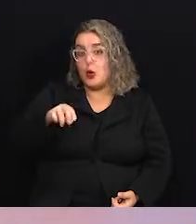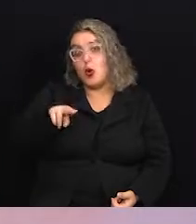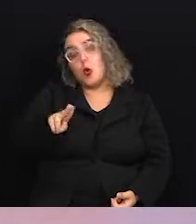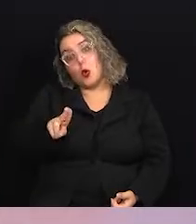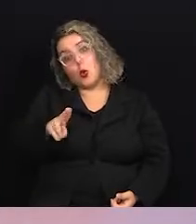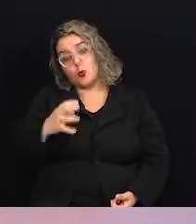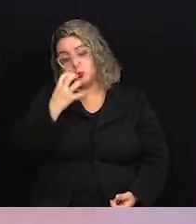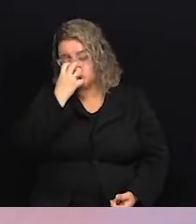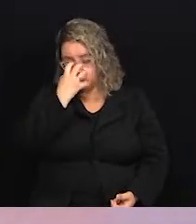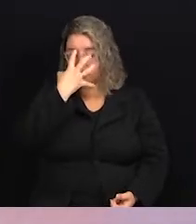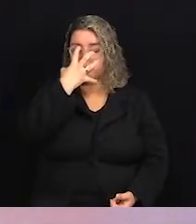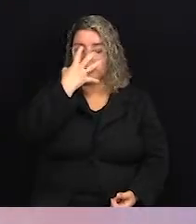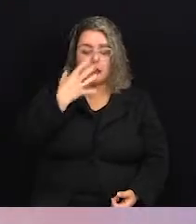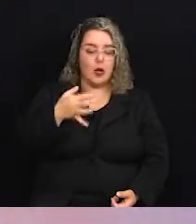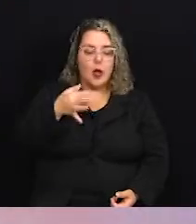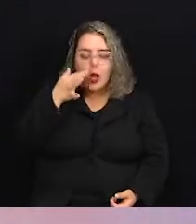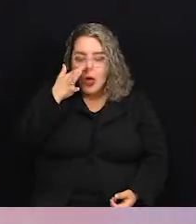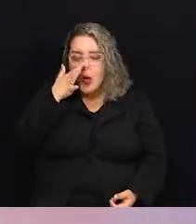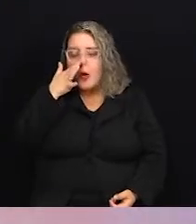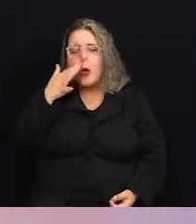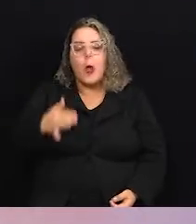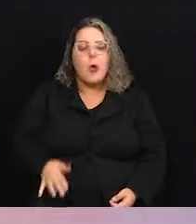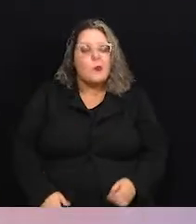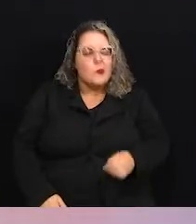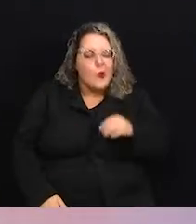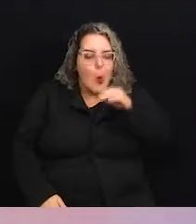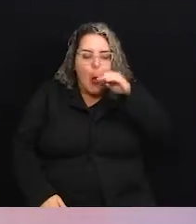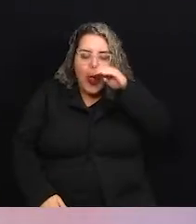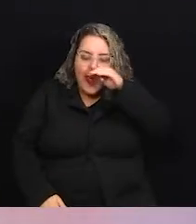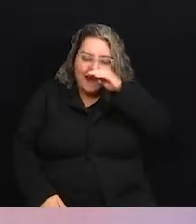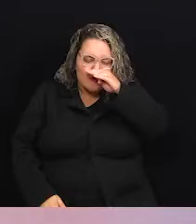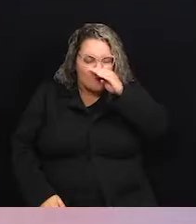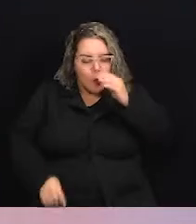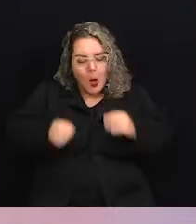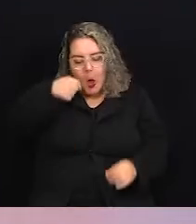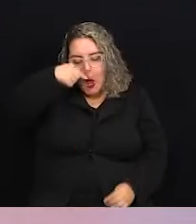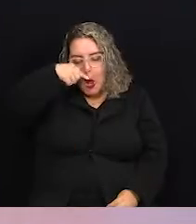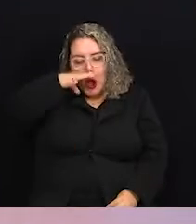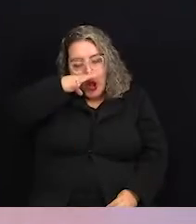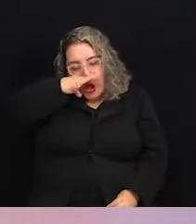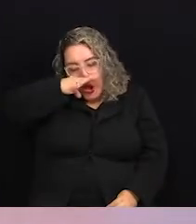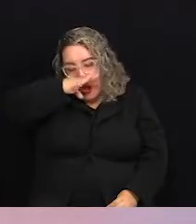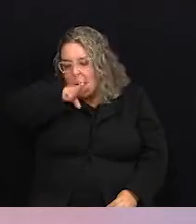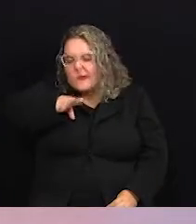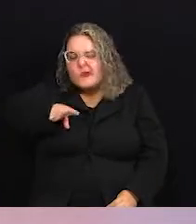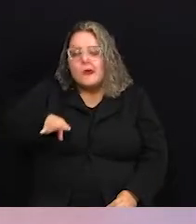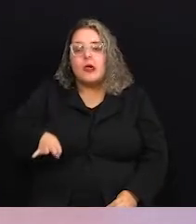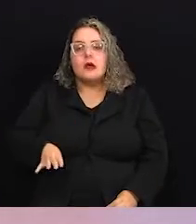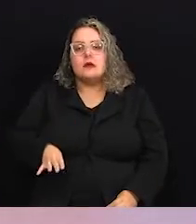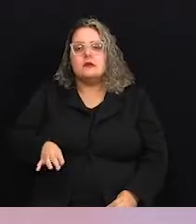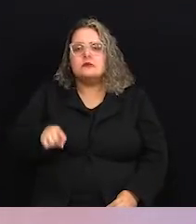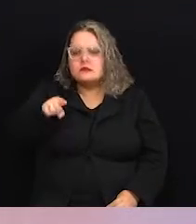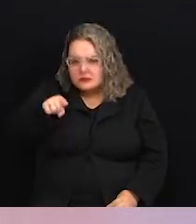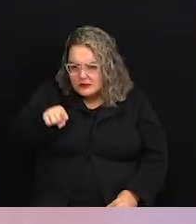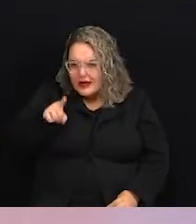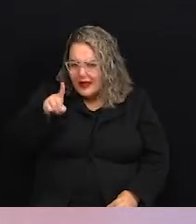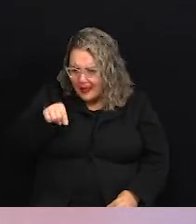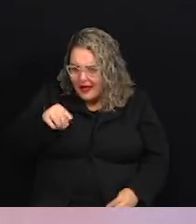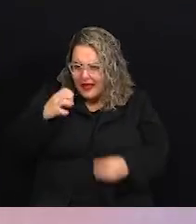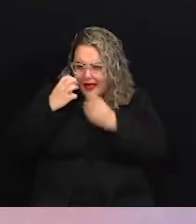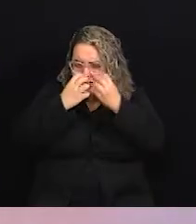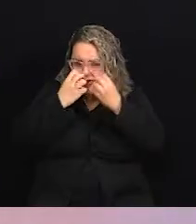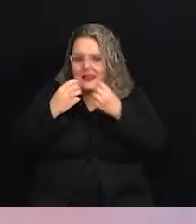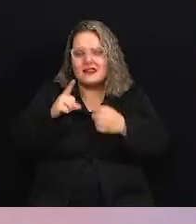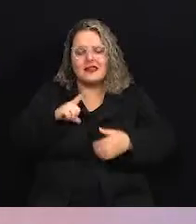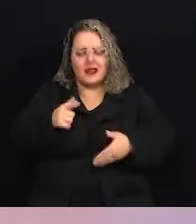aquela rinite atacada, tá entupido, tá escorrendo, mas será que é rinite mesmo? Será que você sabe quais são os sintomas, se